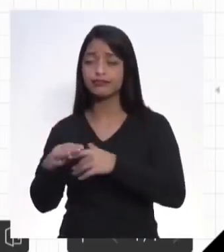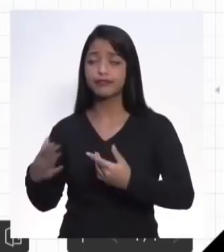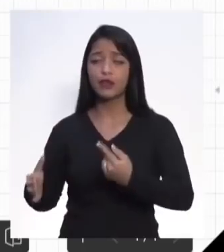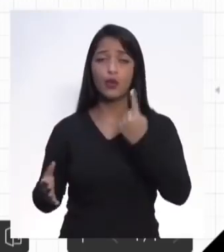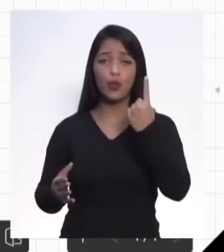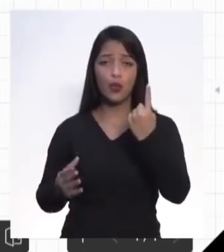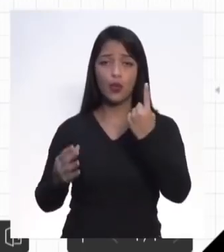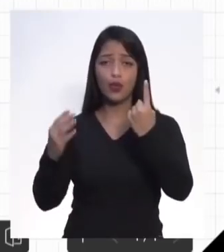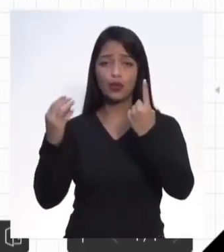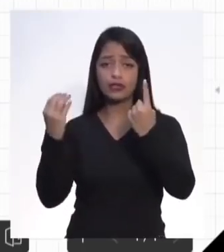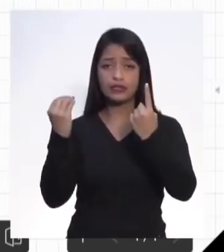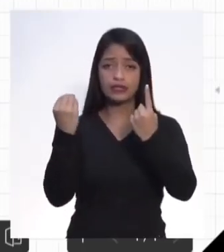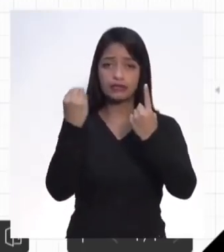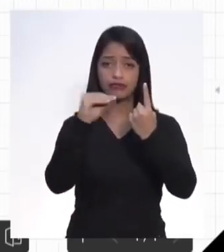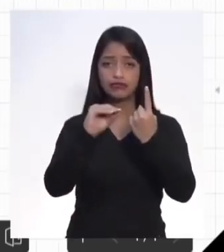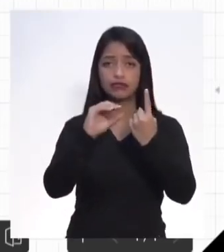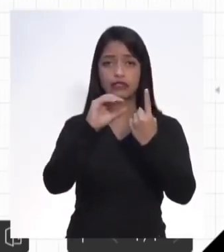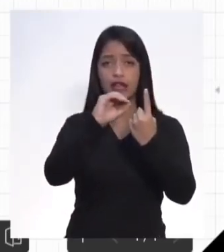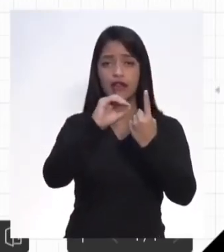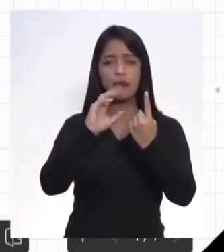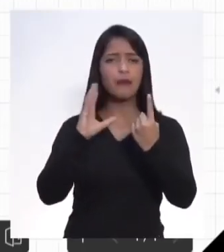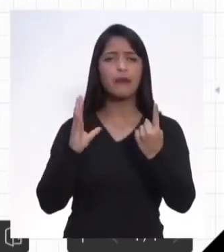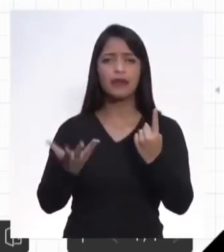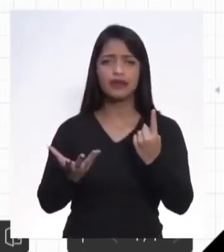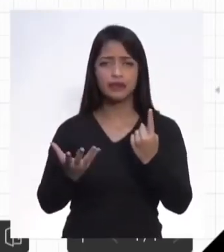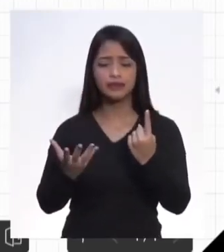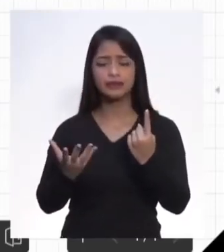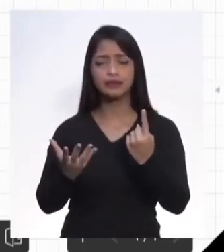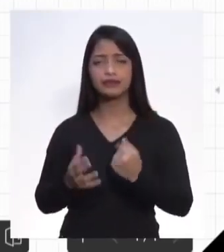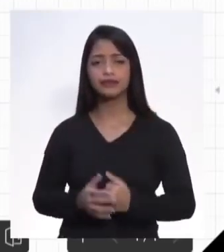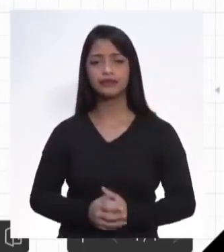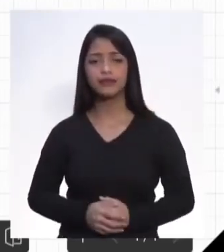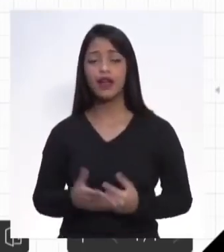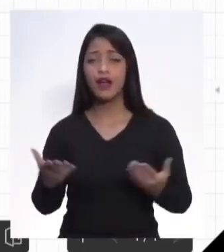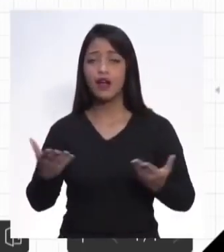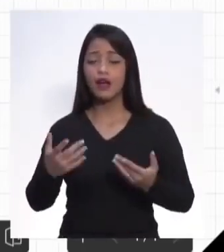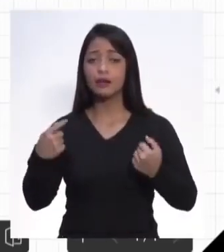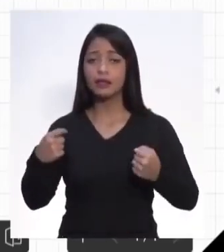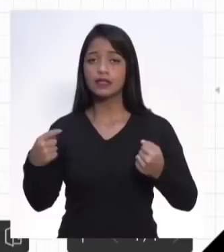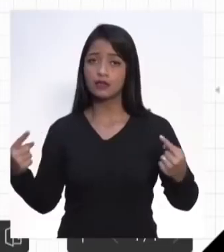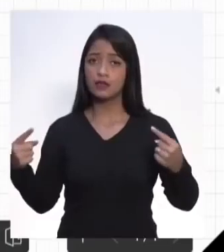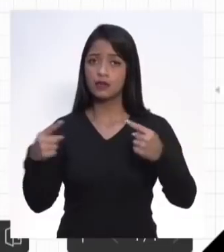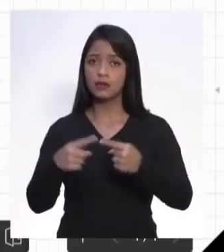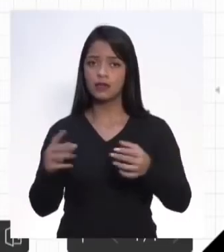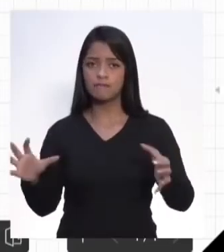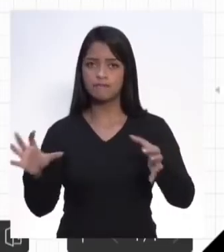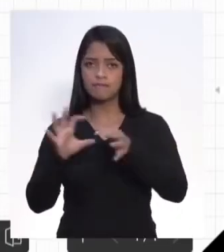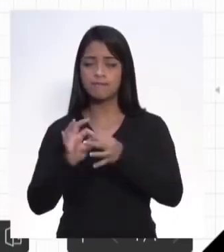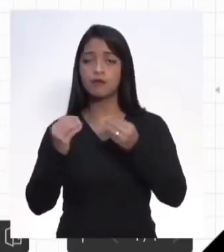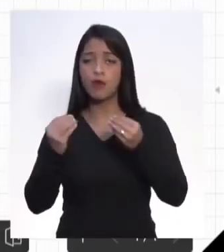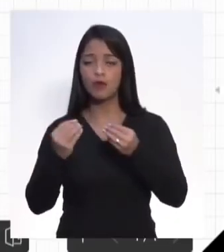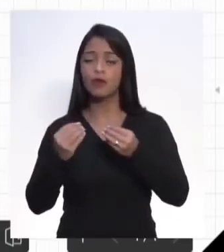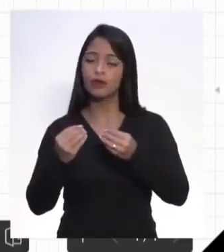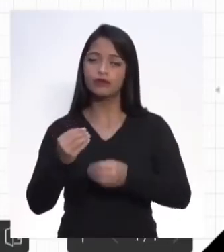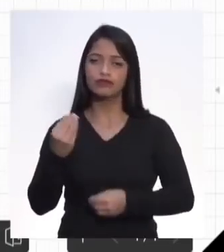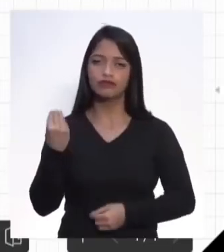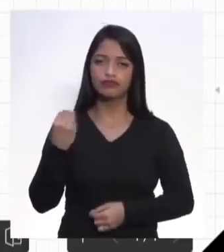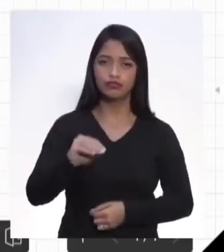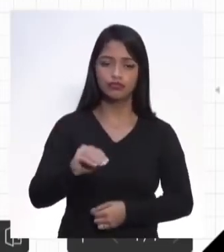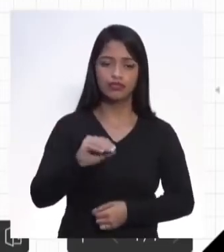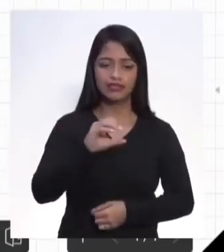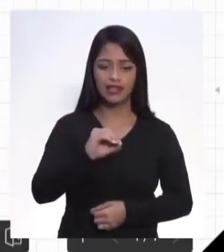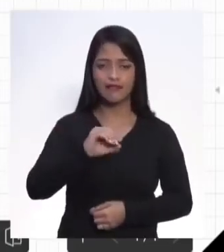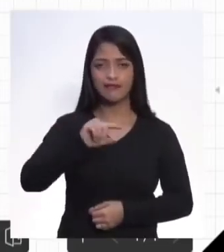seja, multiplicou esse 1 por 10, você desequilibrou tudo. Vamos equilibrar? Ó, coloquei o 0 e uma vírgula.